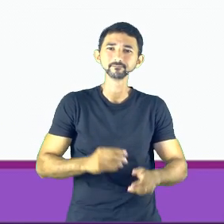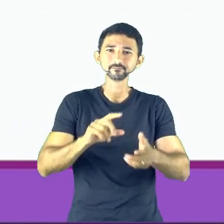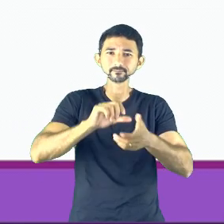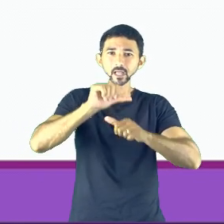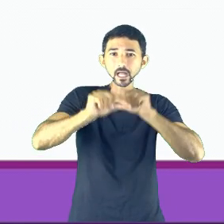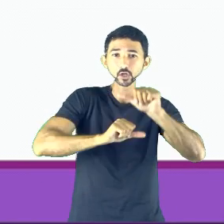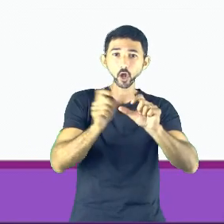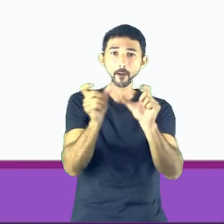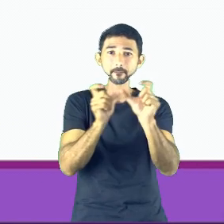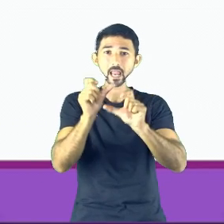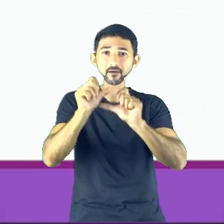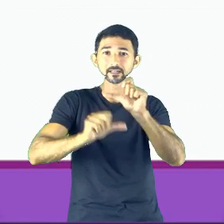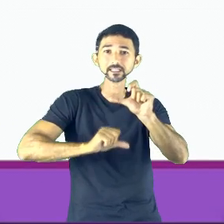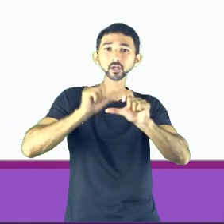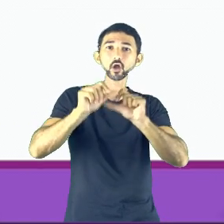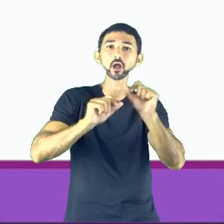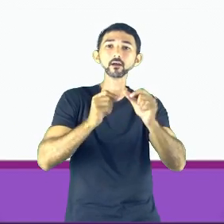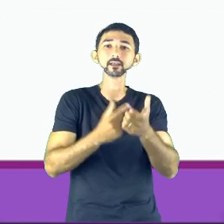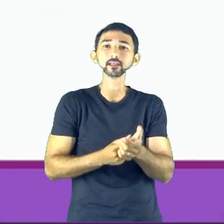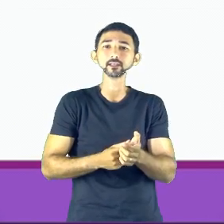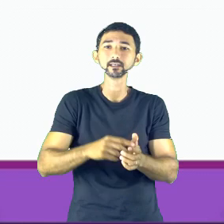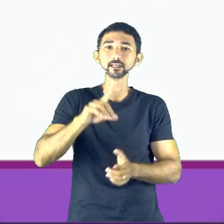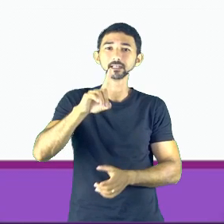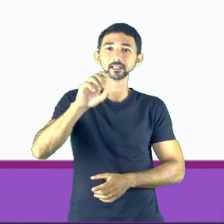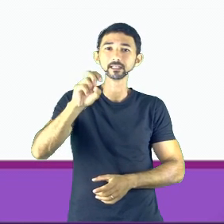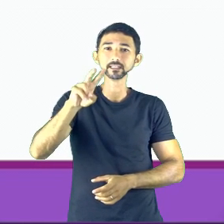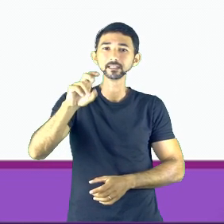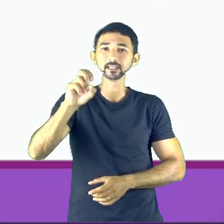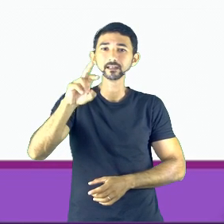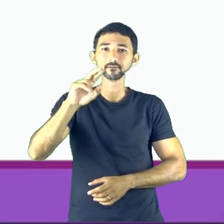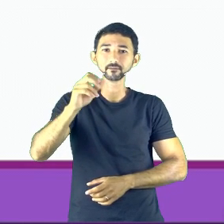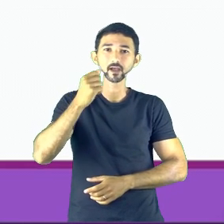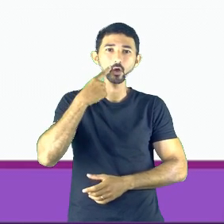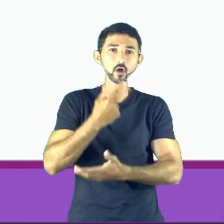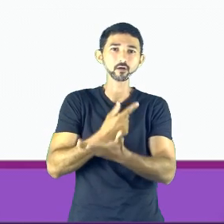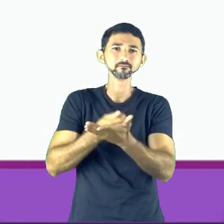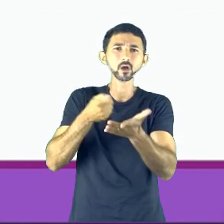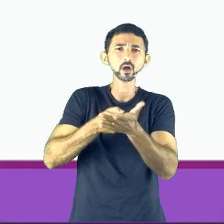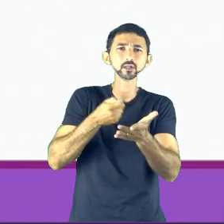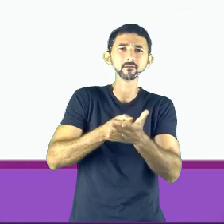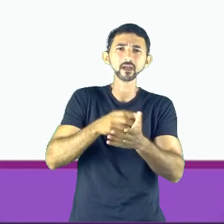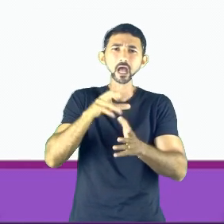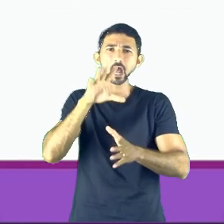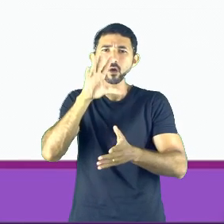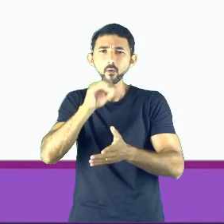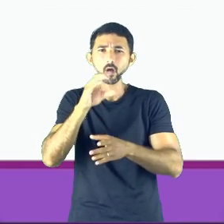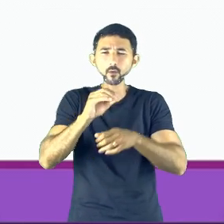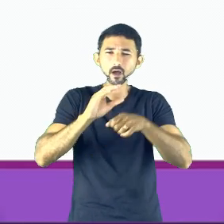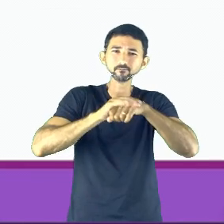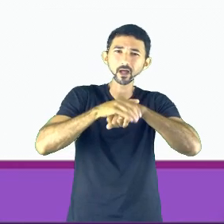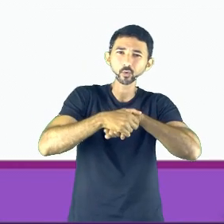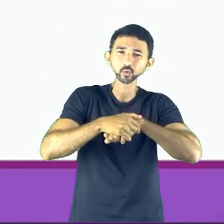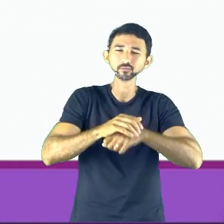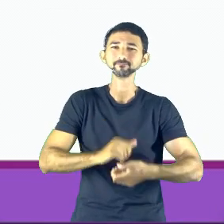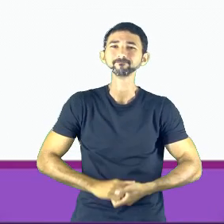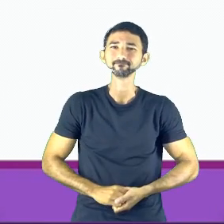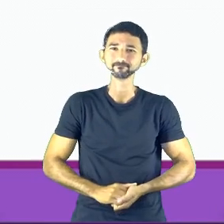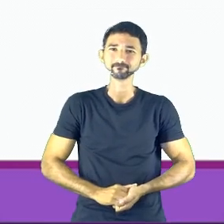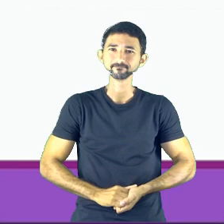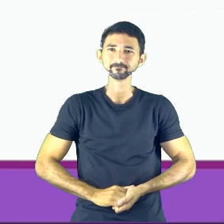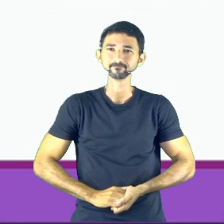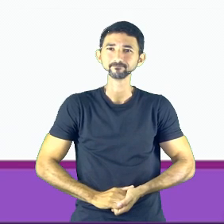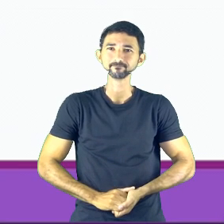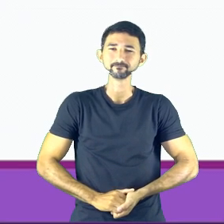palavra, né? Portanto, obrigação tem o mesmo significado que dever. Meu único dever é latir à noite,